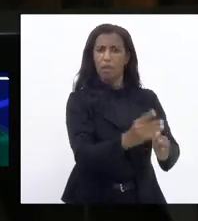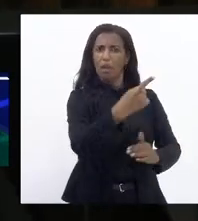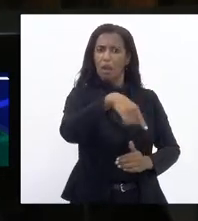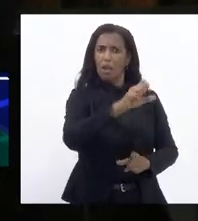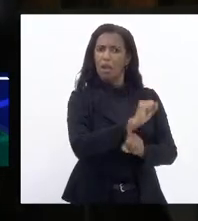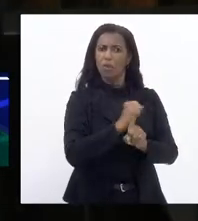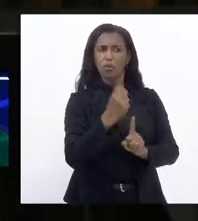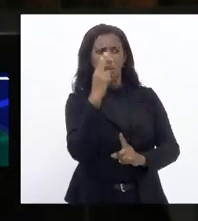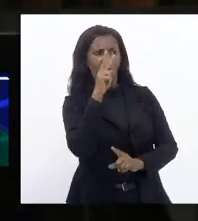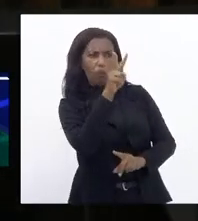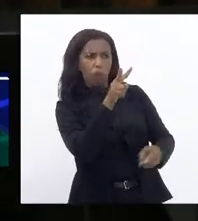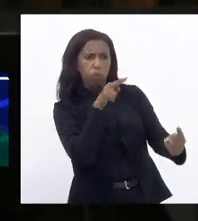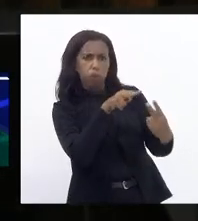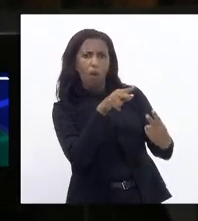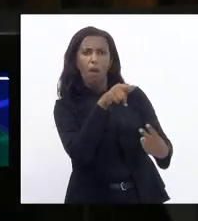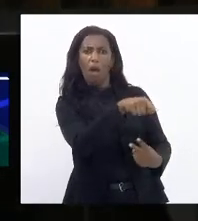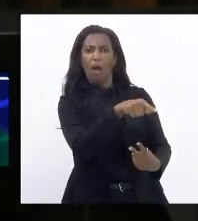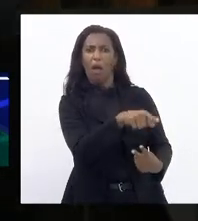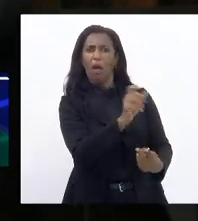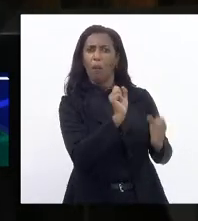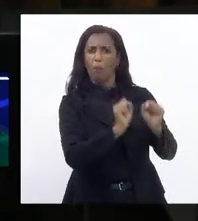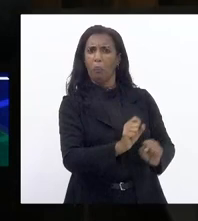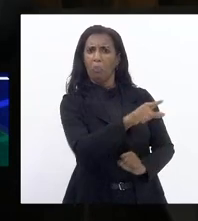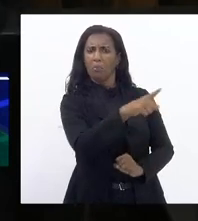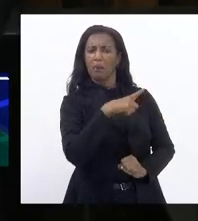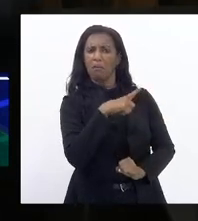sociedade identifica com as autoridades que têm